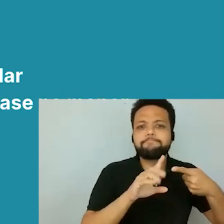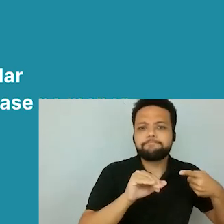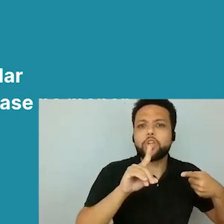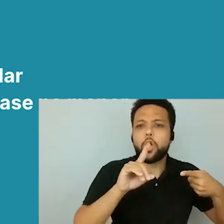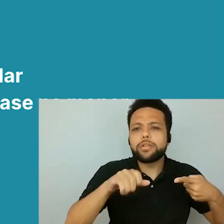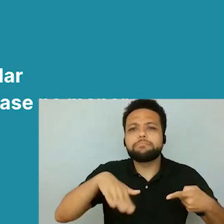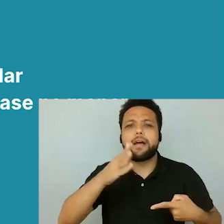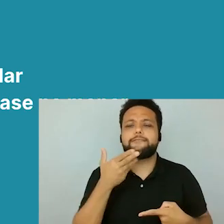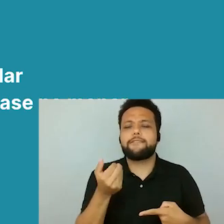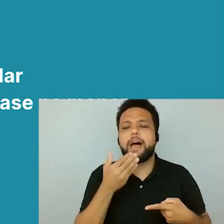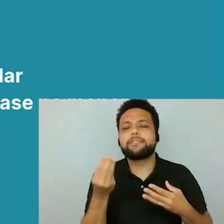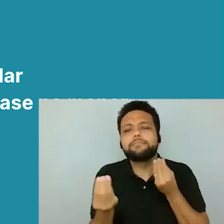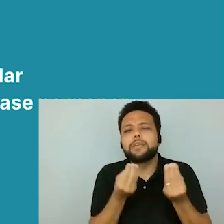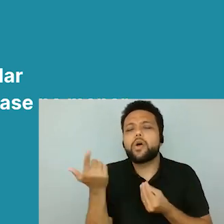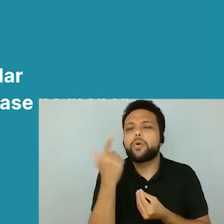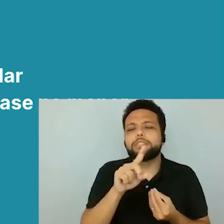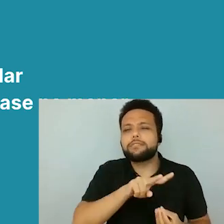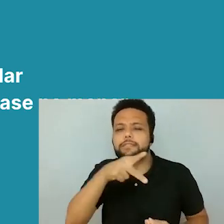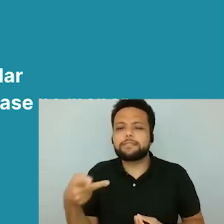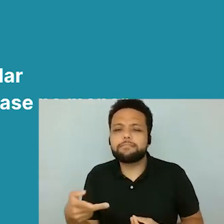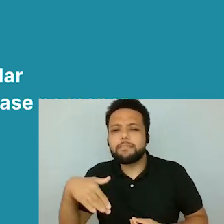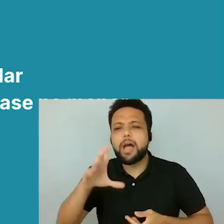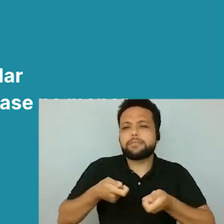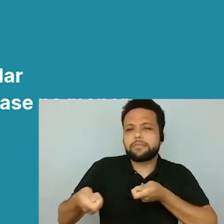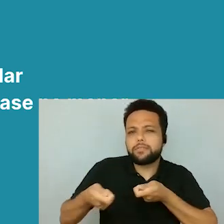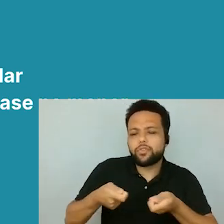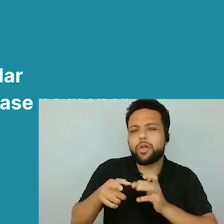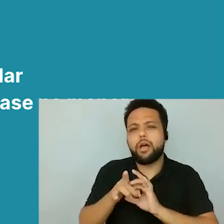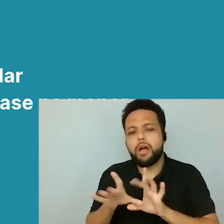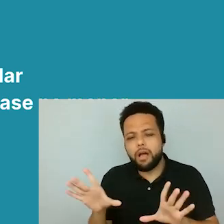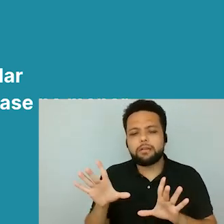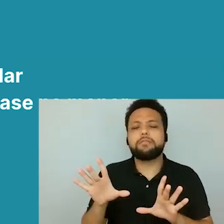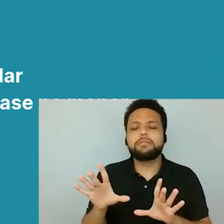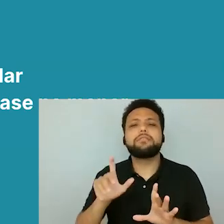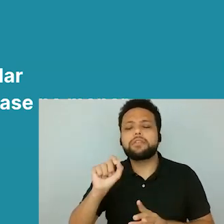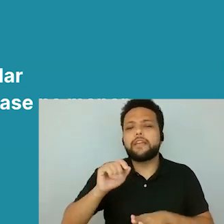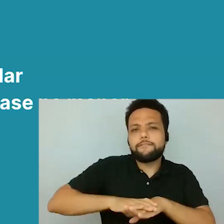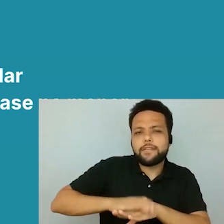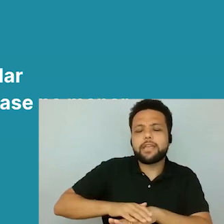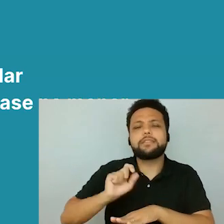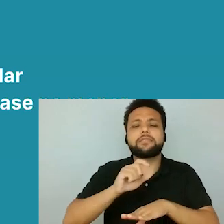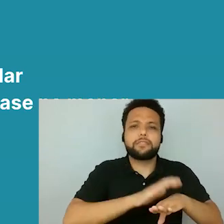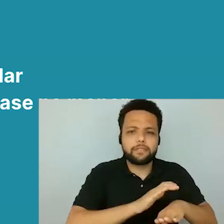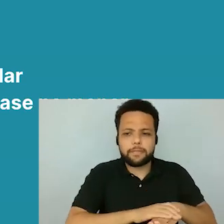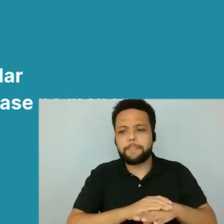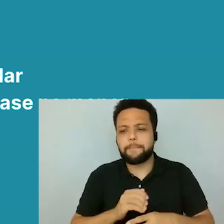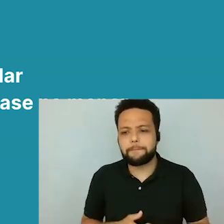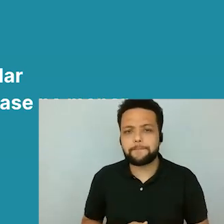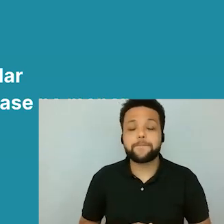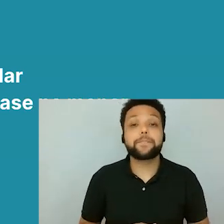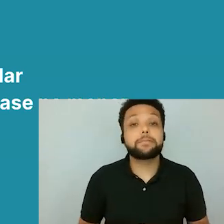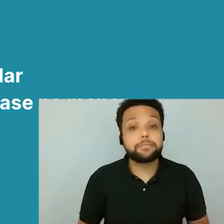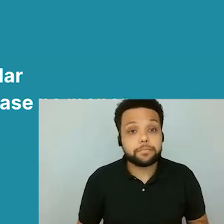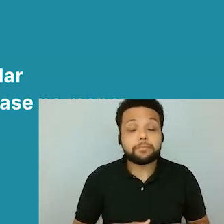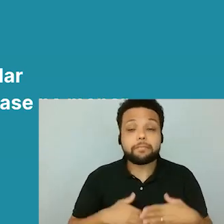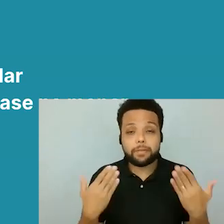fácil de reverter e tem mais controle ali de autorização de quem fez o quê, autorização e autenticação de quem fez o quê.